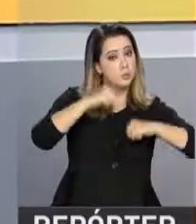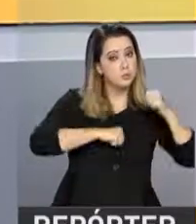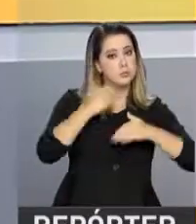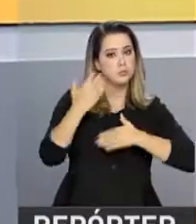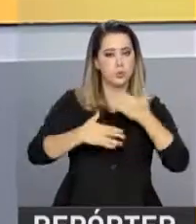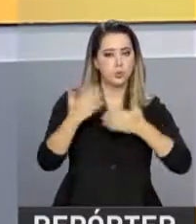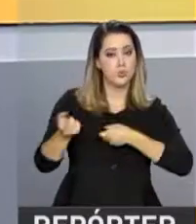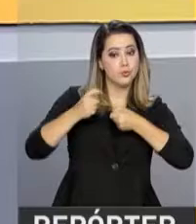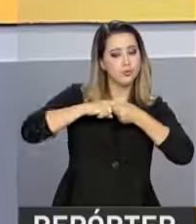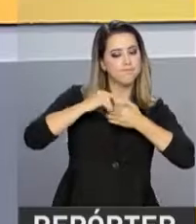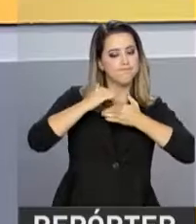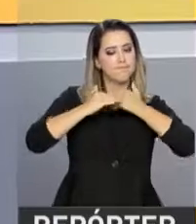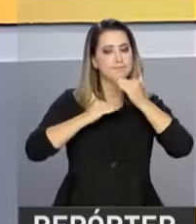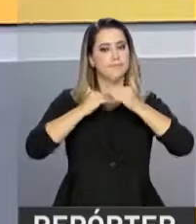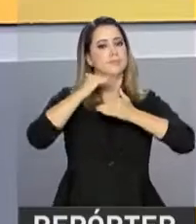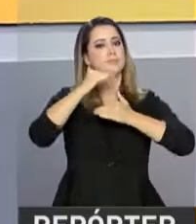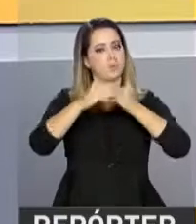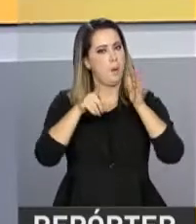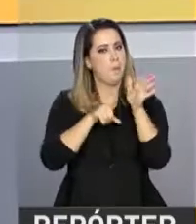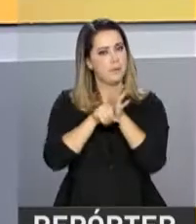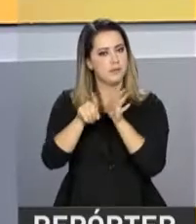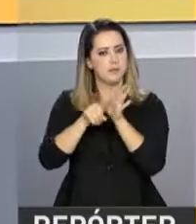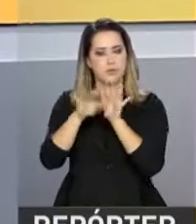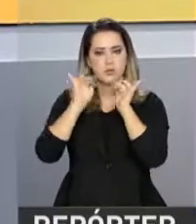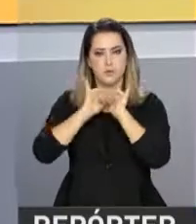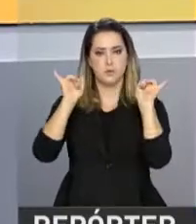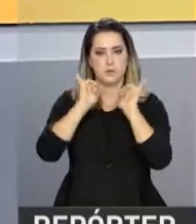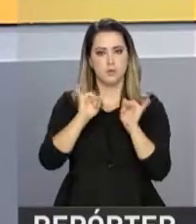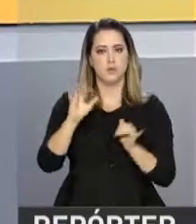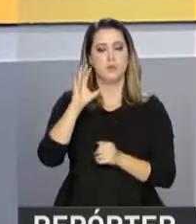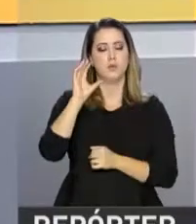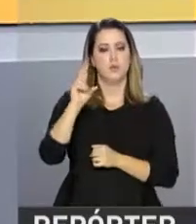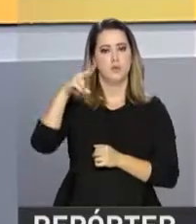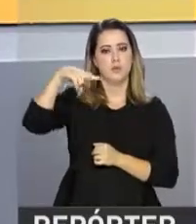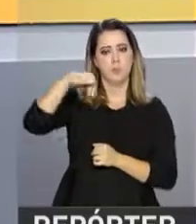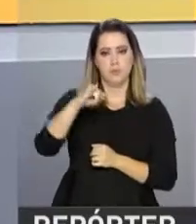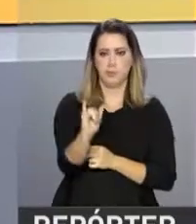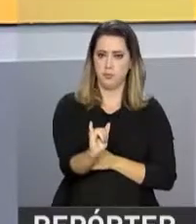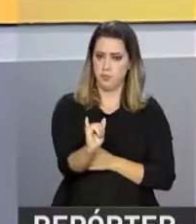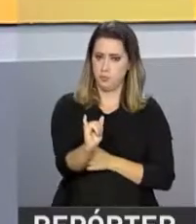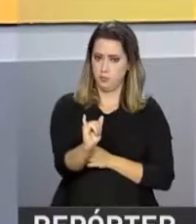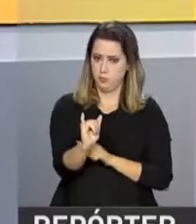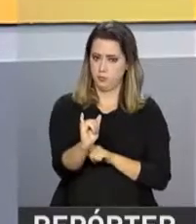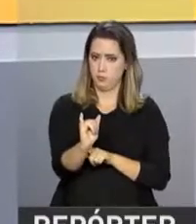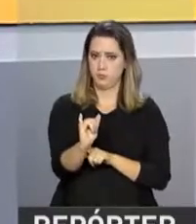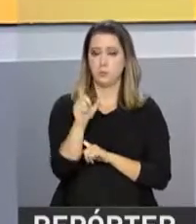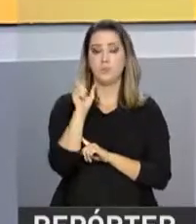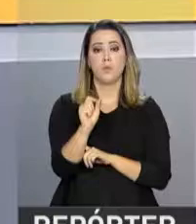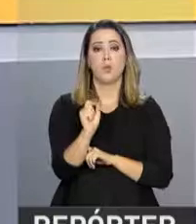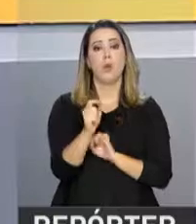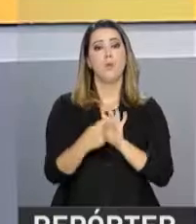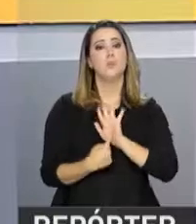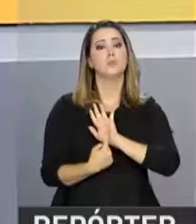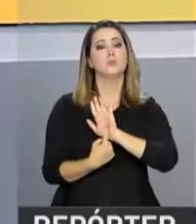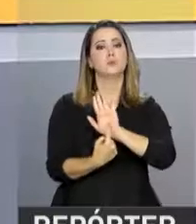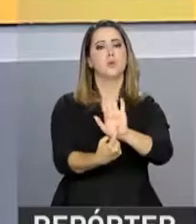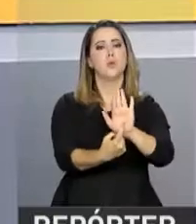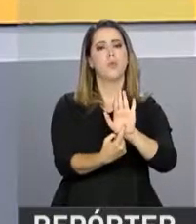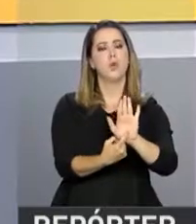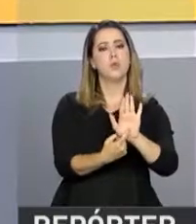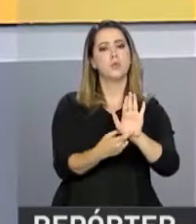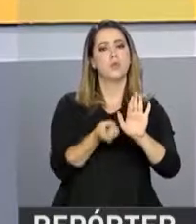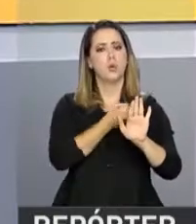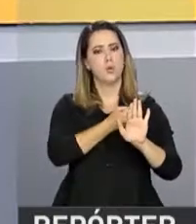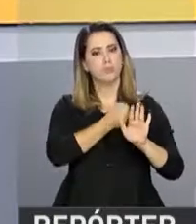de recuperação de acordo com uma pesquisa divulgada hoje pela confederação nacional da indústria ceni os dados mostram que o